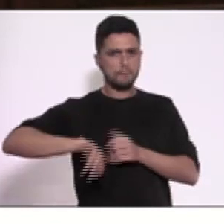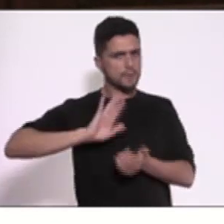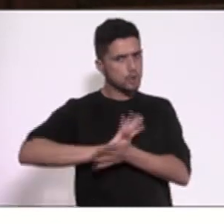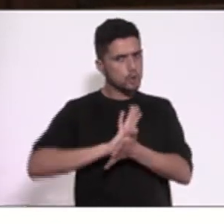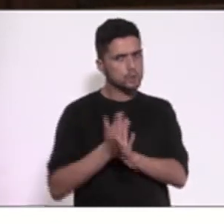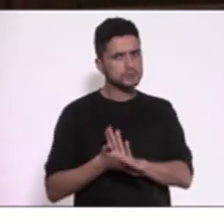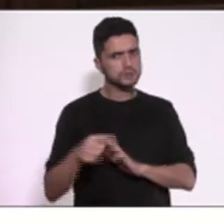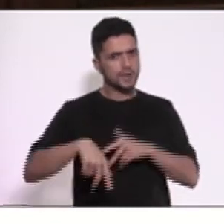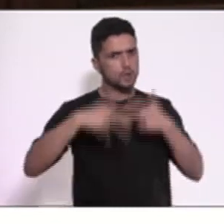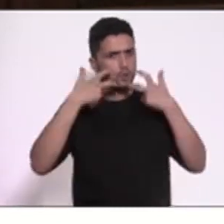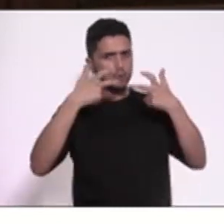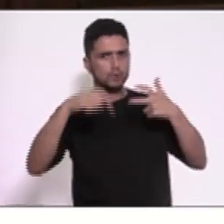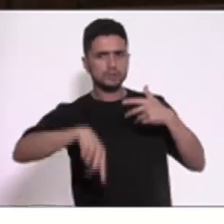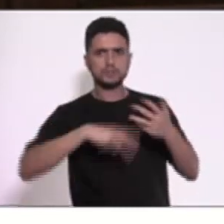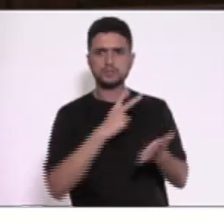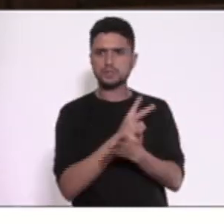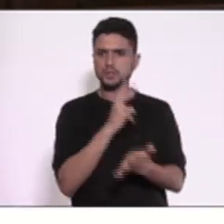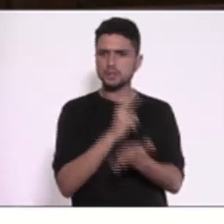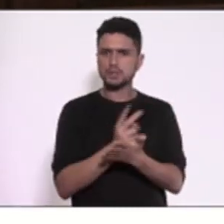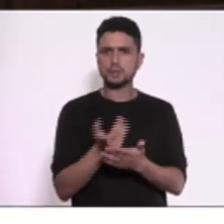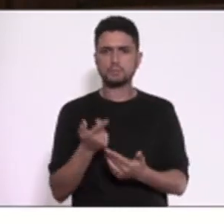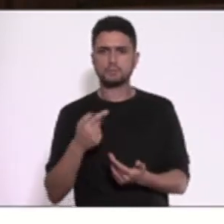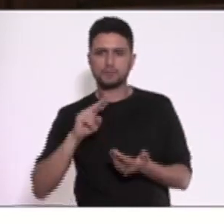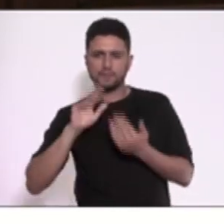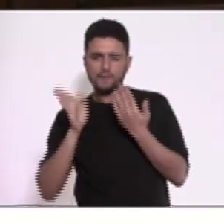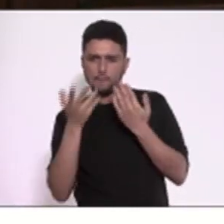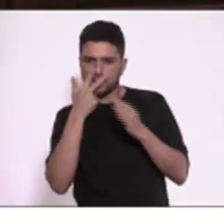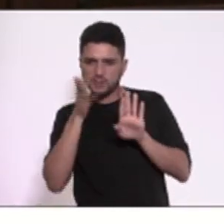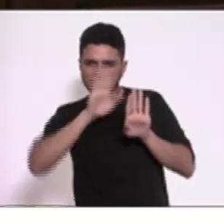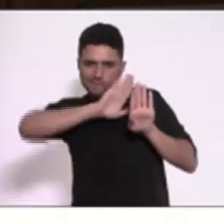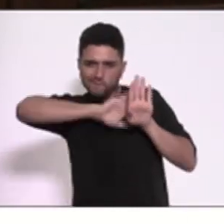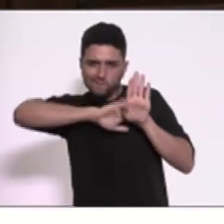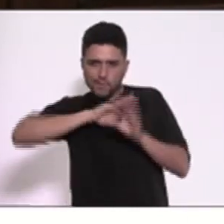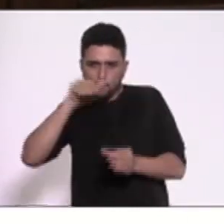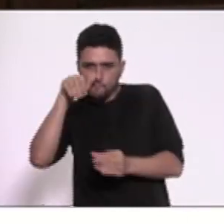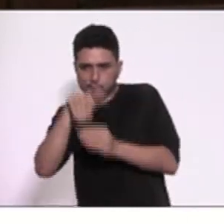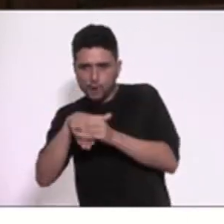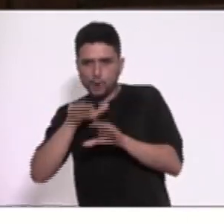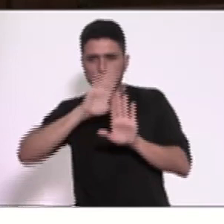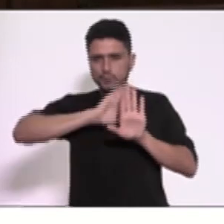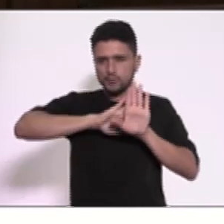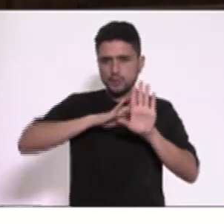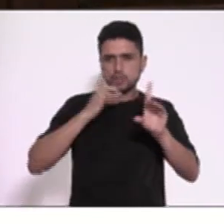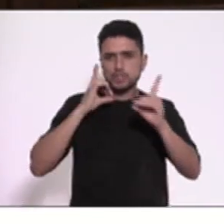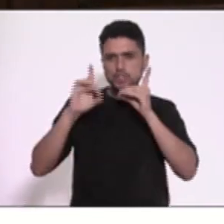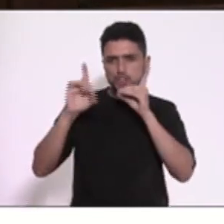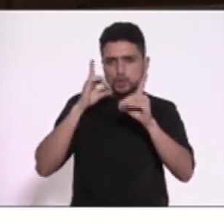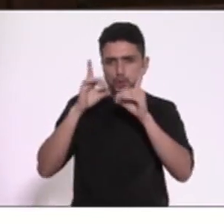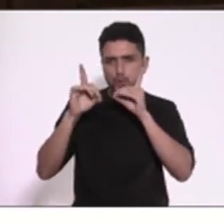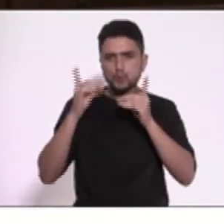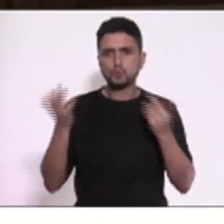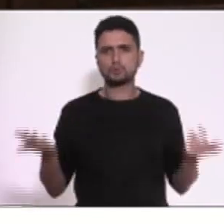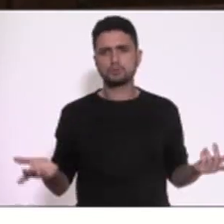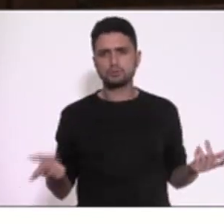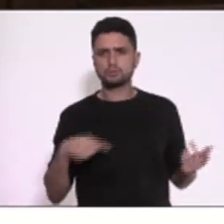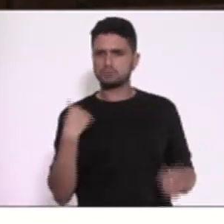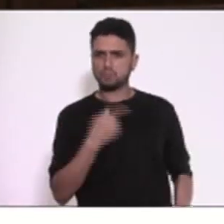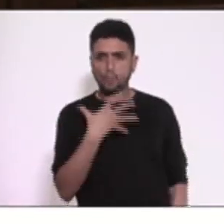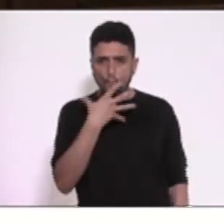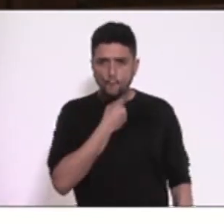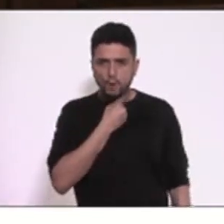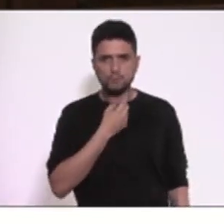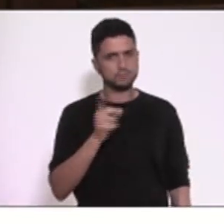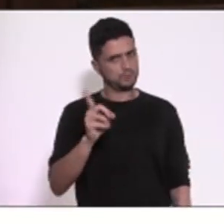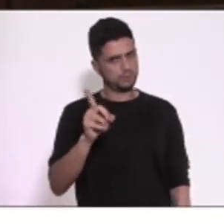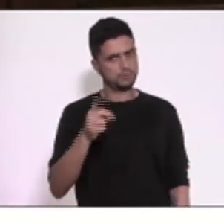que se traduzem em voto, se traduzem em discurso e se traduzem em proposições. E a gente não vai se calar, independentemente de onde quer que venha,